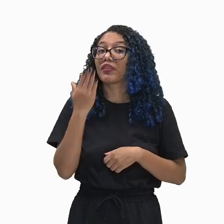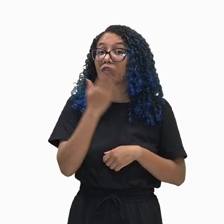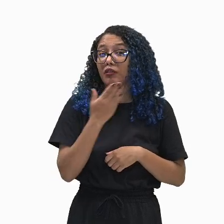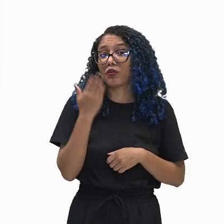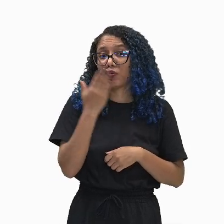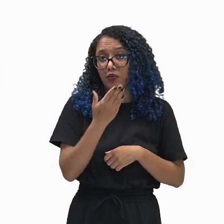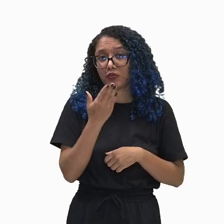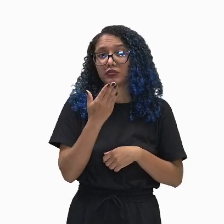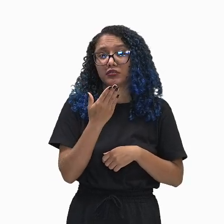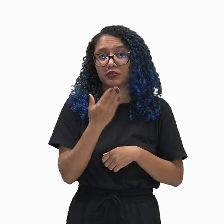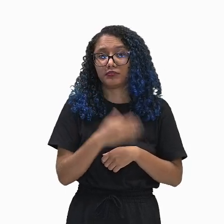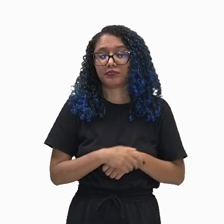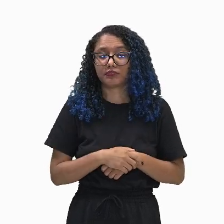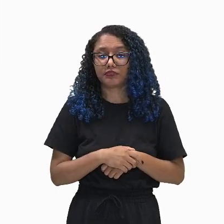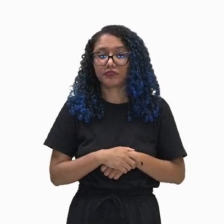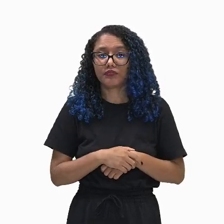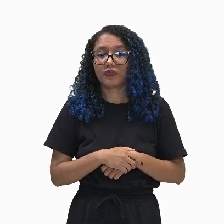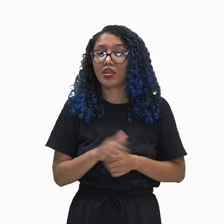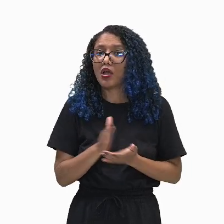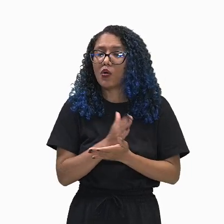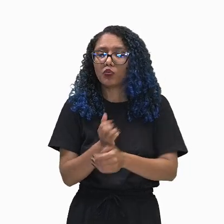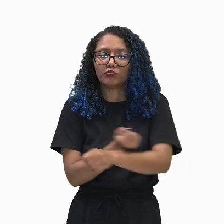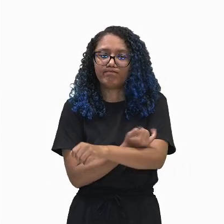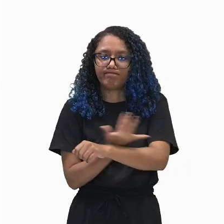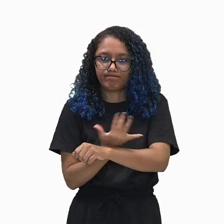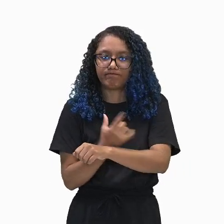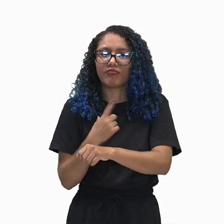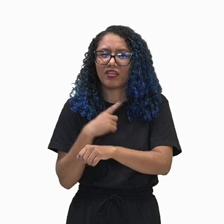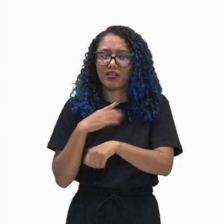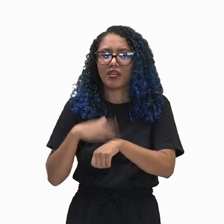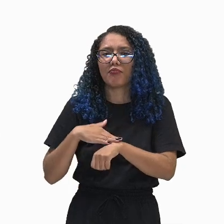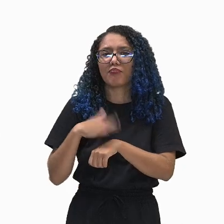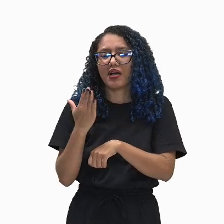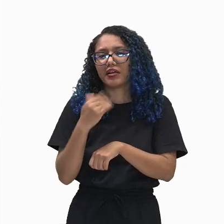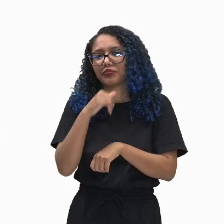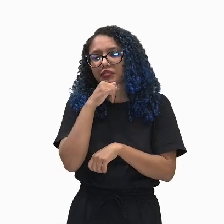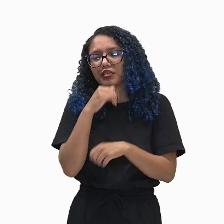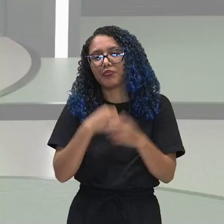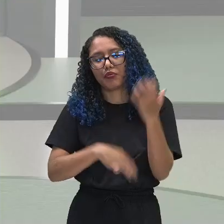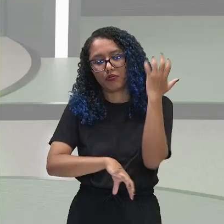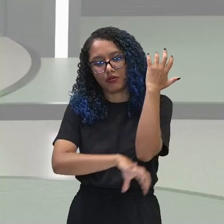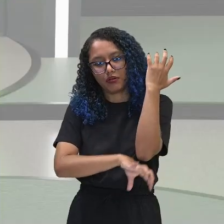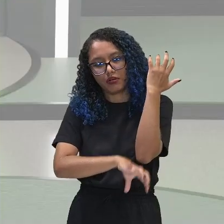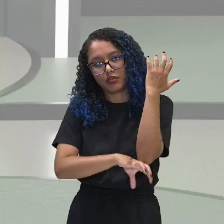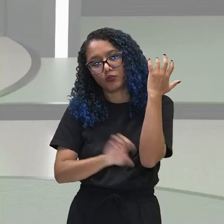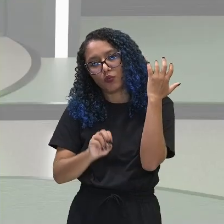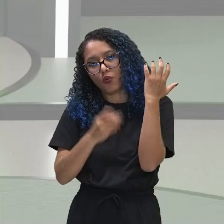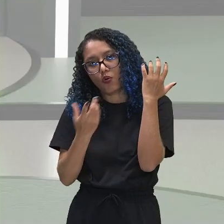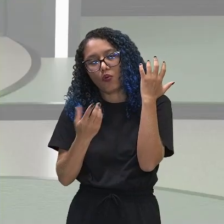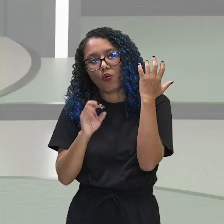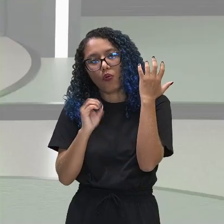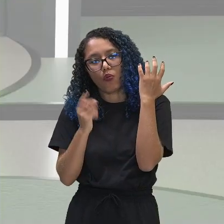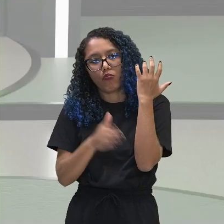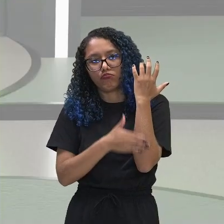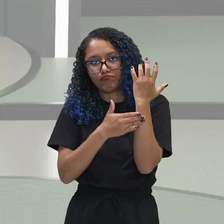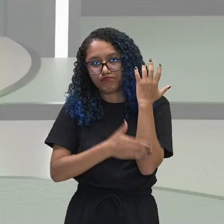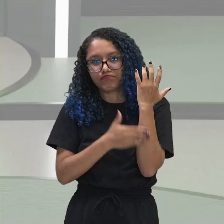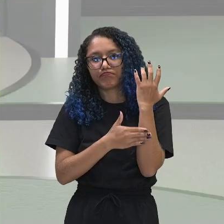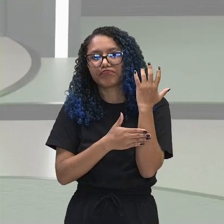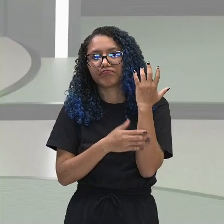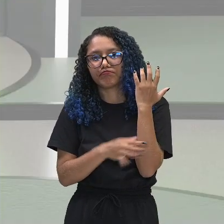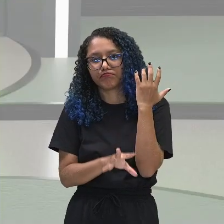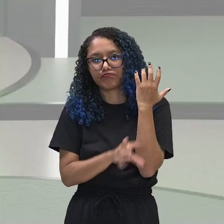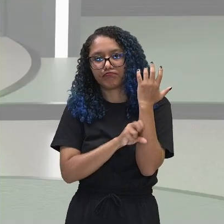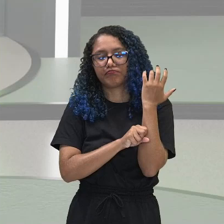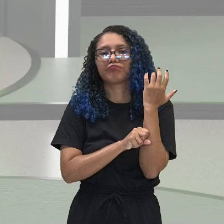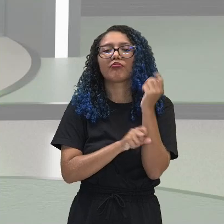que em grande quantidade em alguns vegetais, dentro de raiz ou caules, eles vão ser acumulados em forma